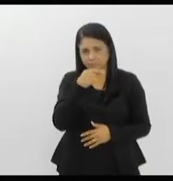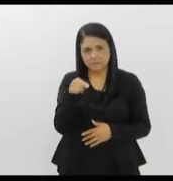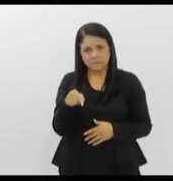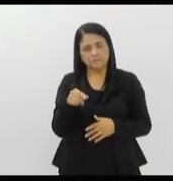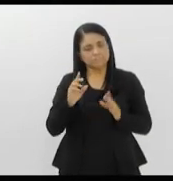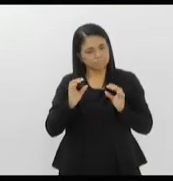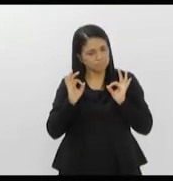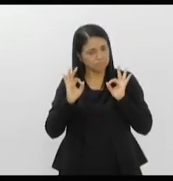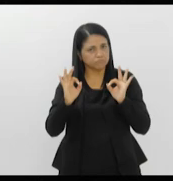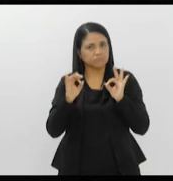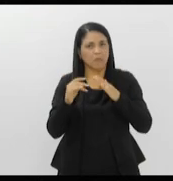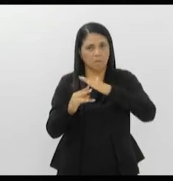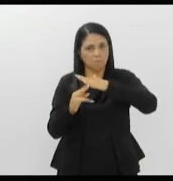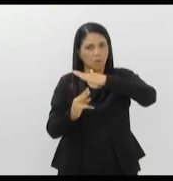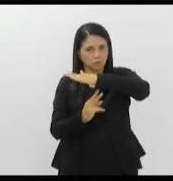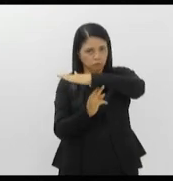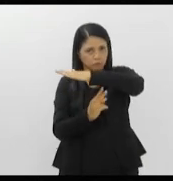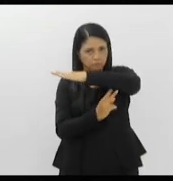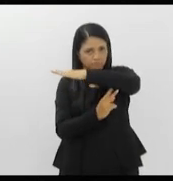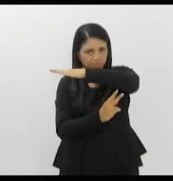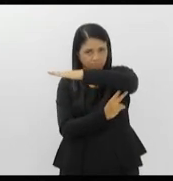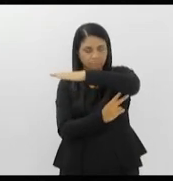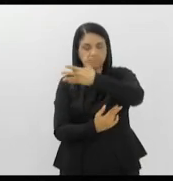sofisticada para a época.